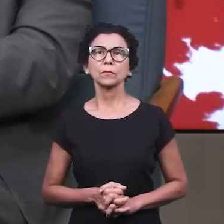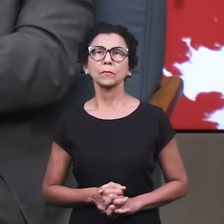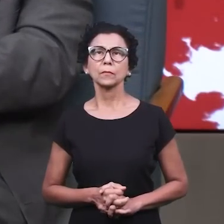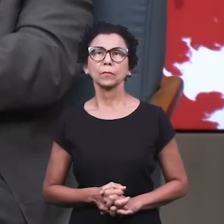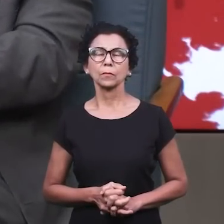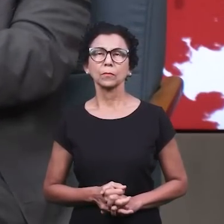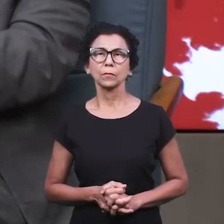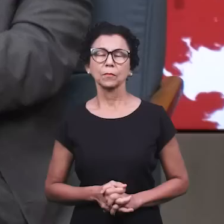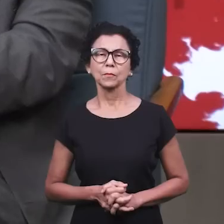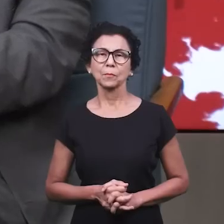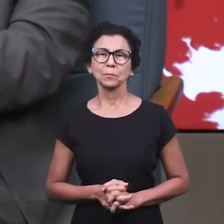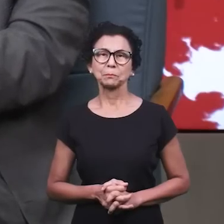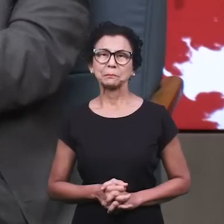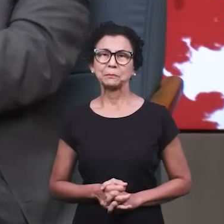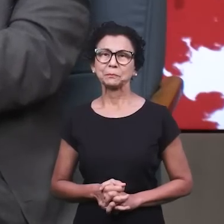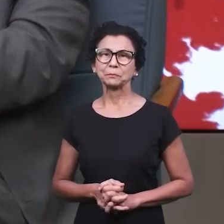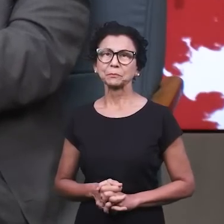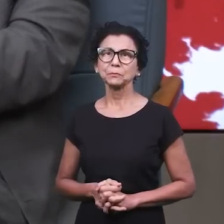ele faz coro